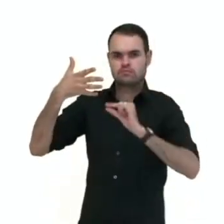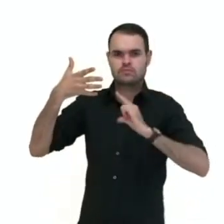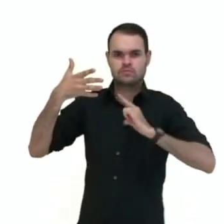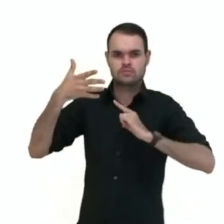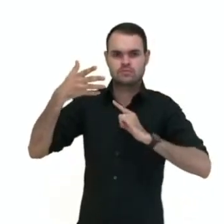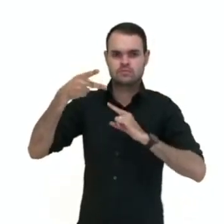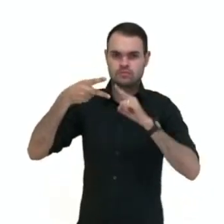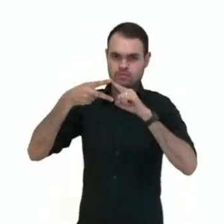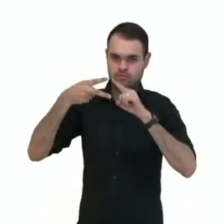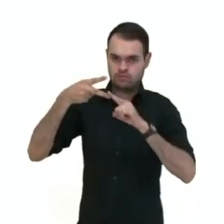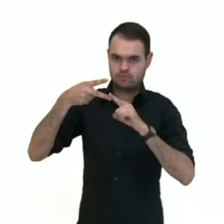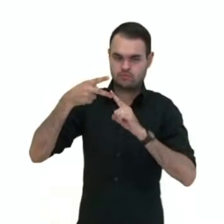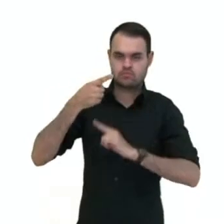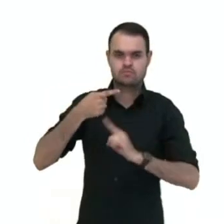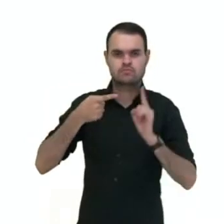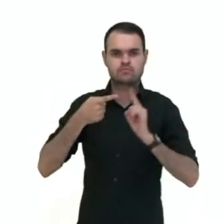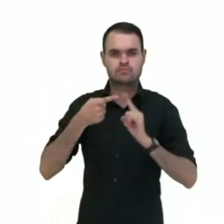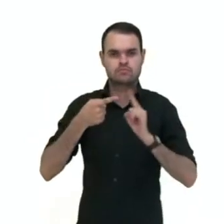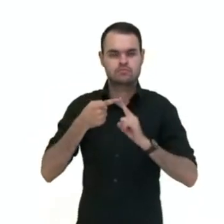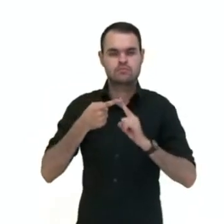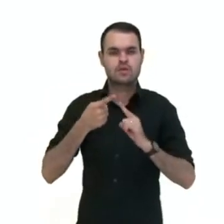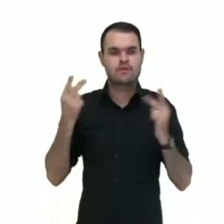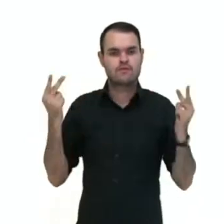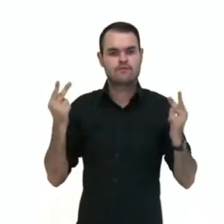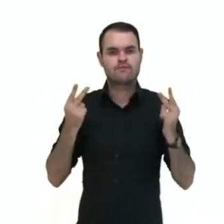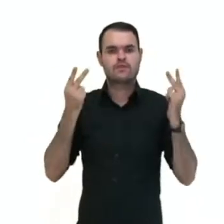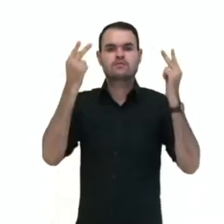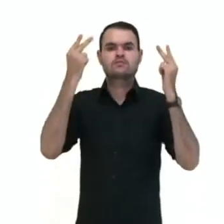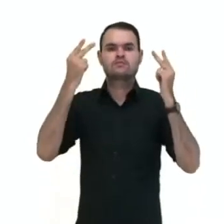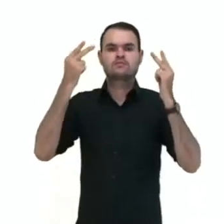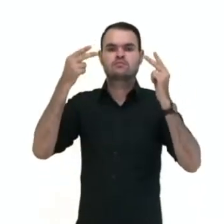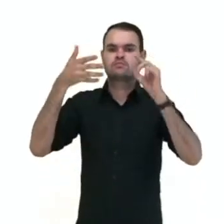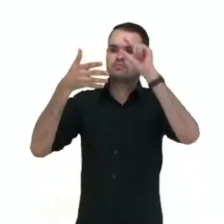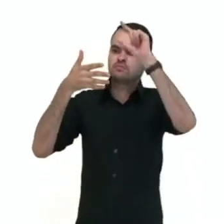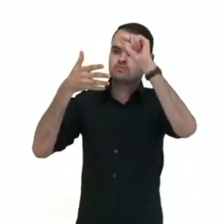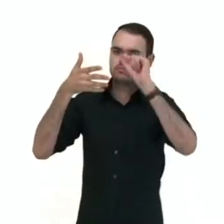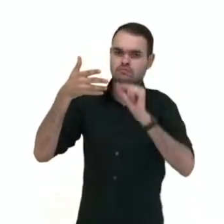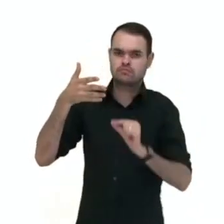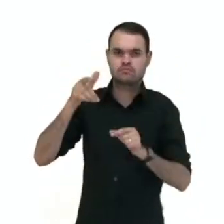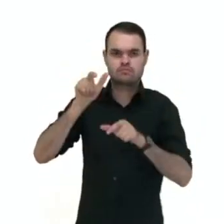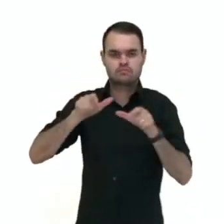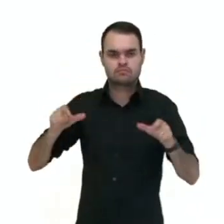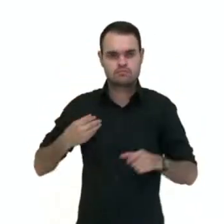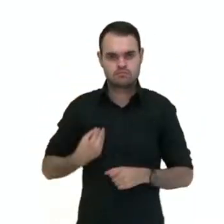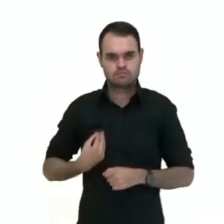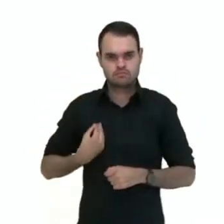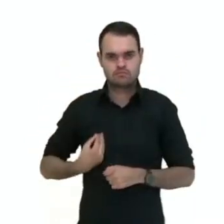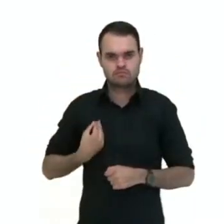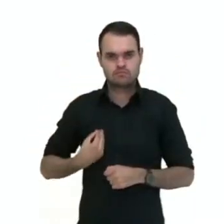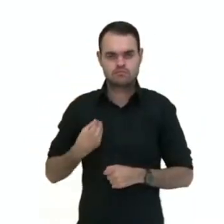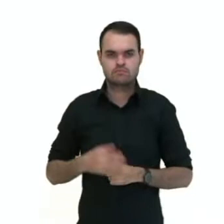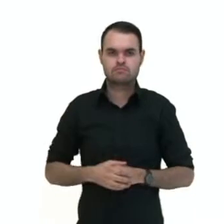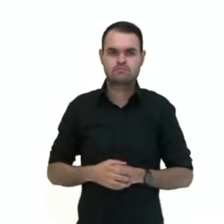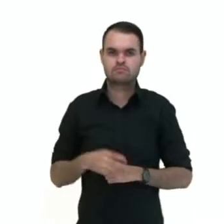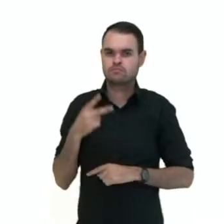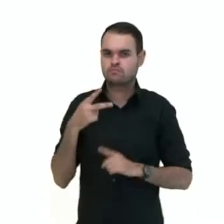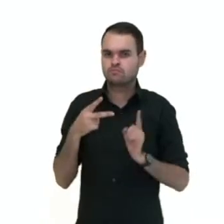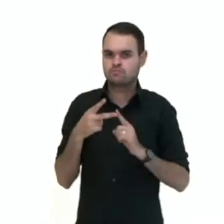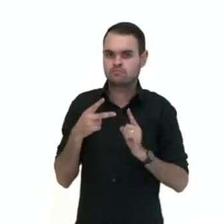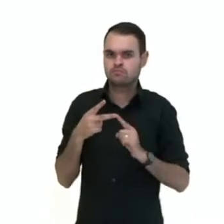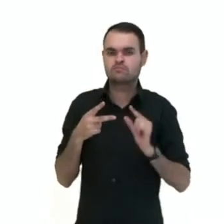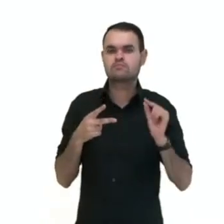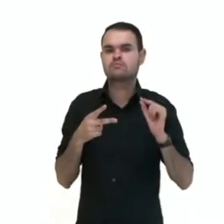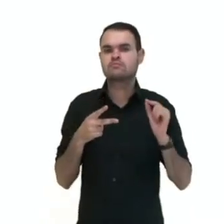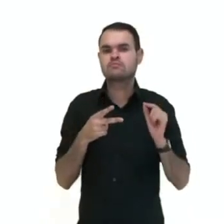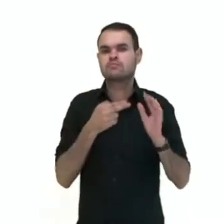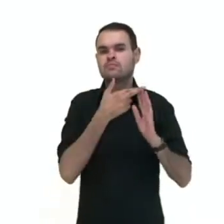objetivos: valorizar a classificação dos seres vivos e identificar os